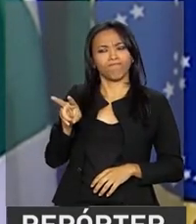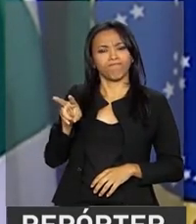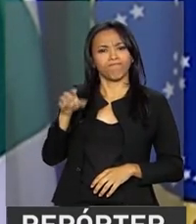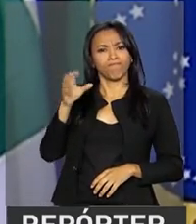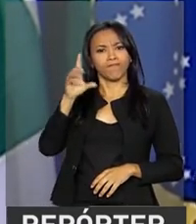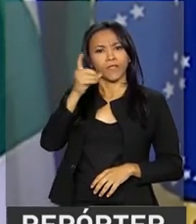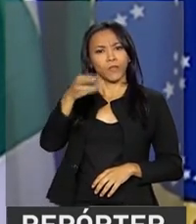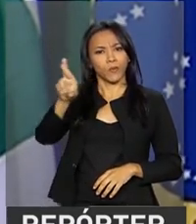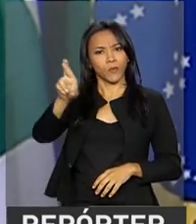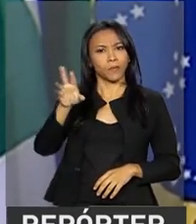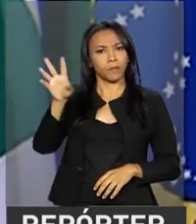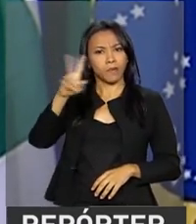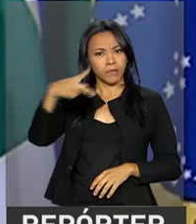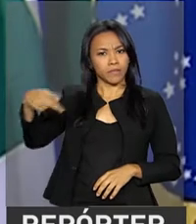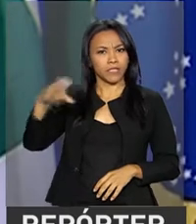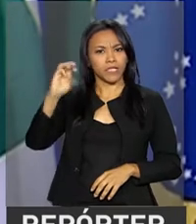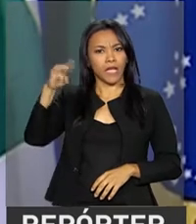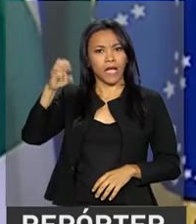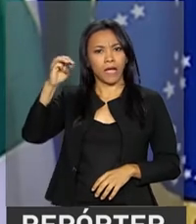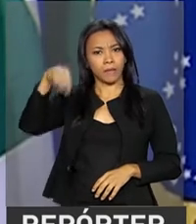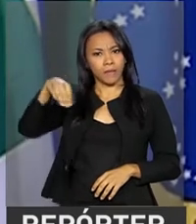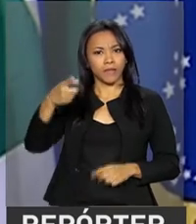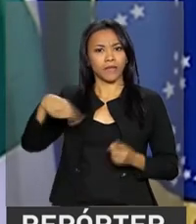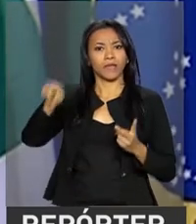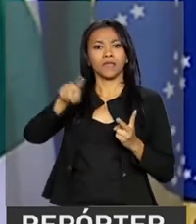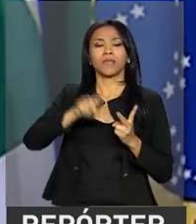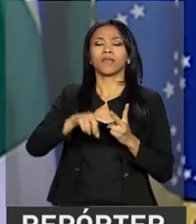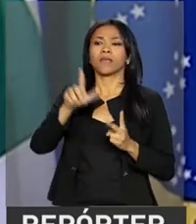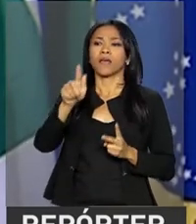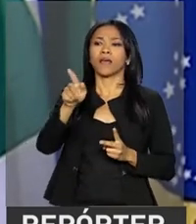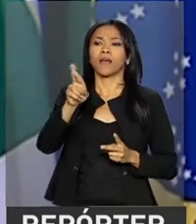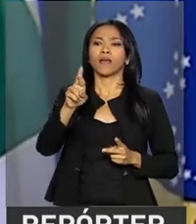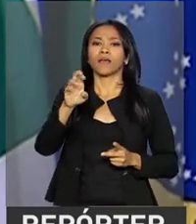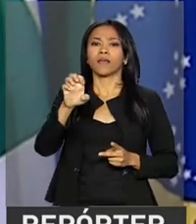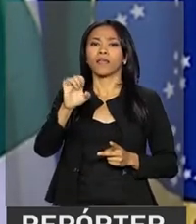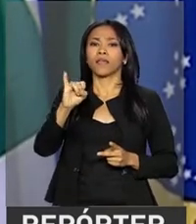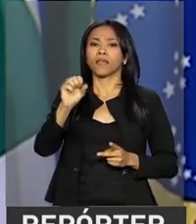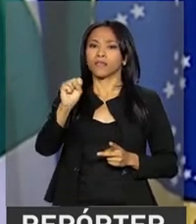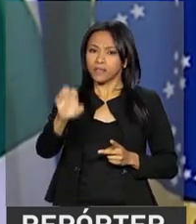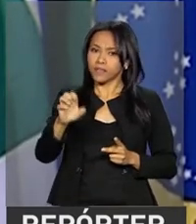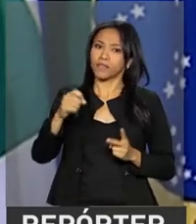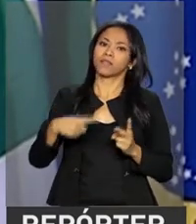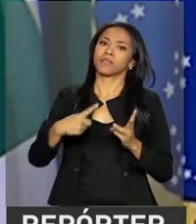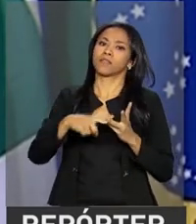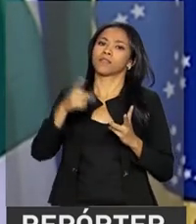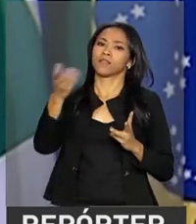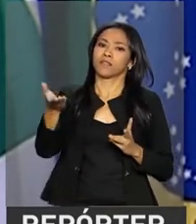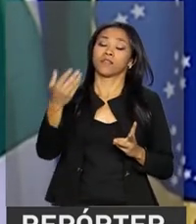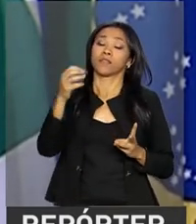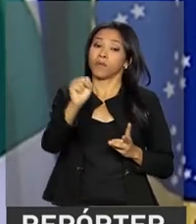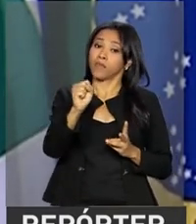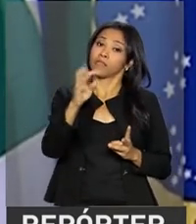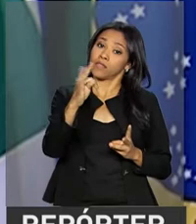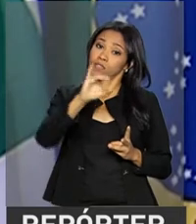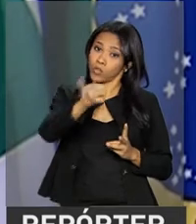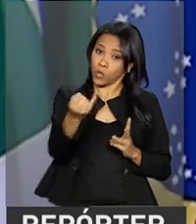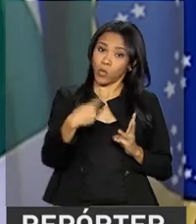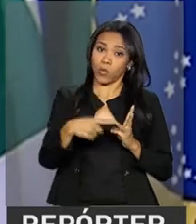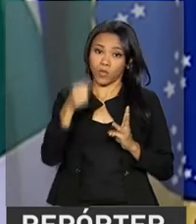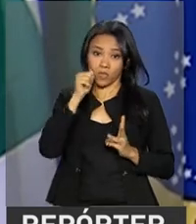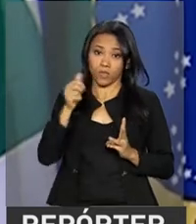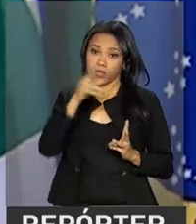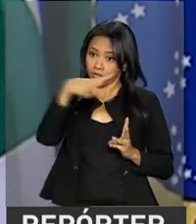a presidente cármen lúcia a doutora grace e vem todas a presidente no stj e